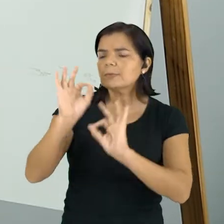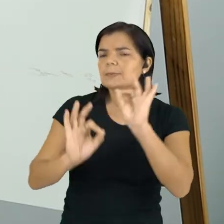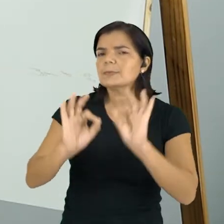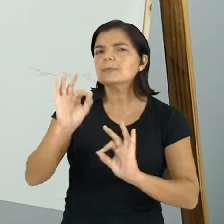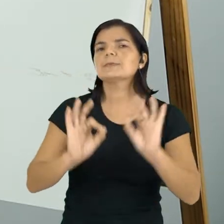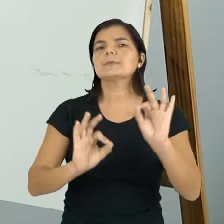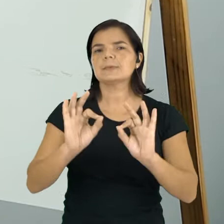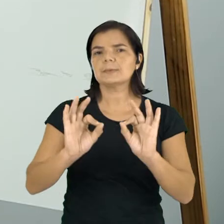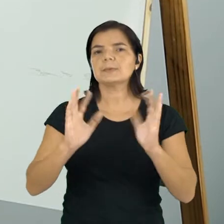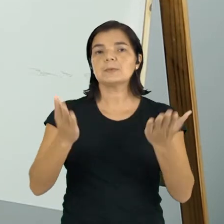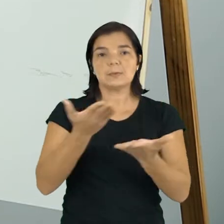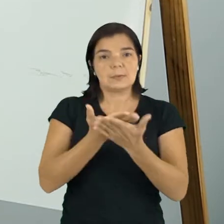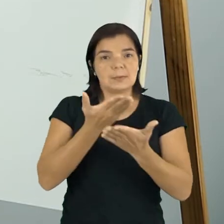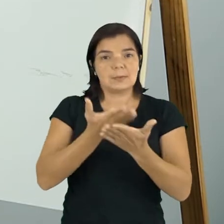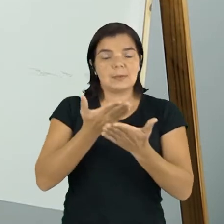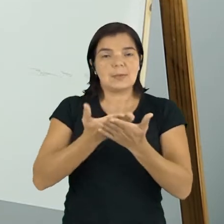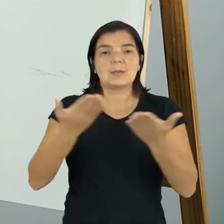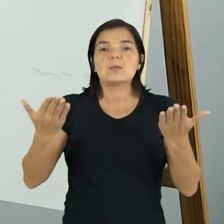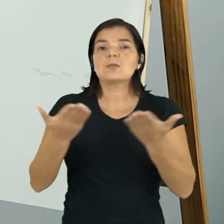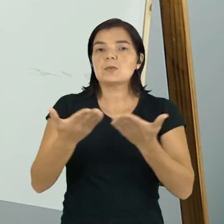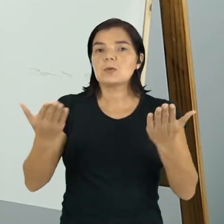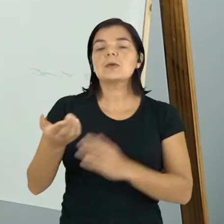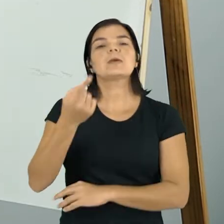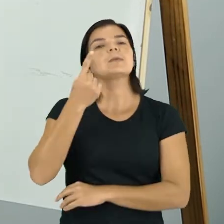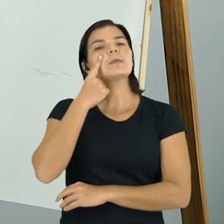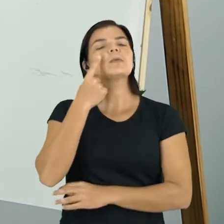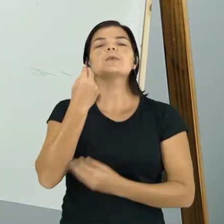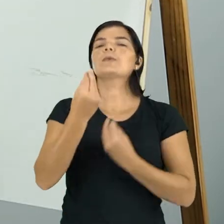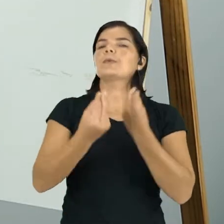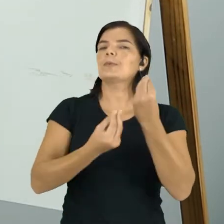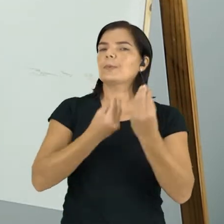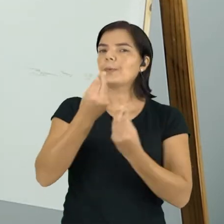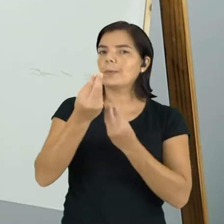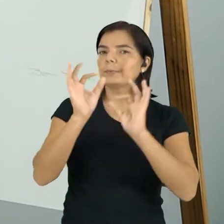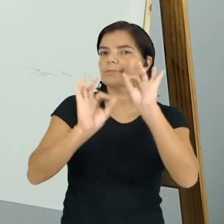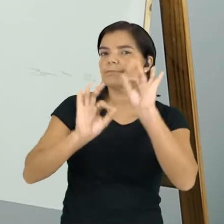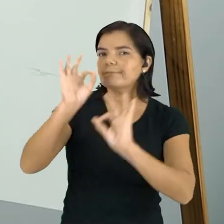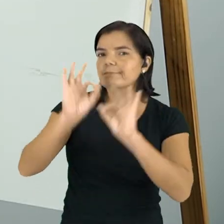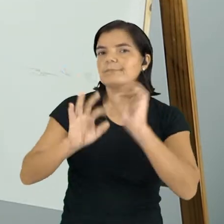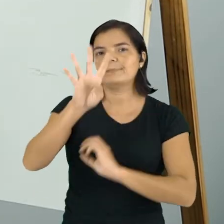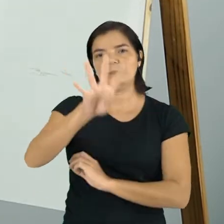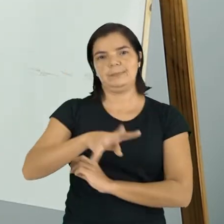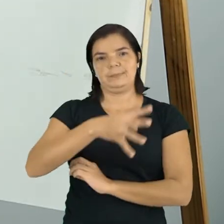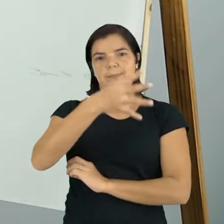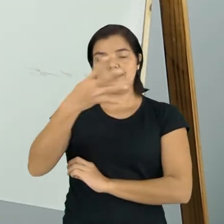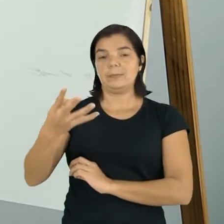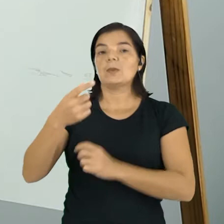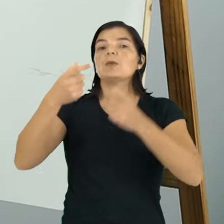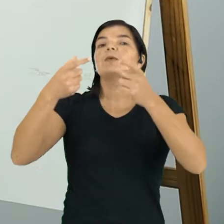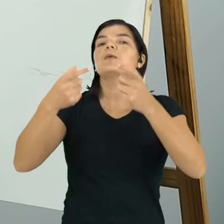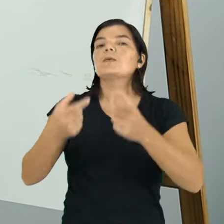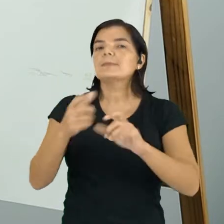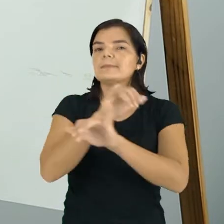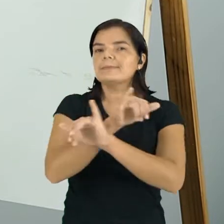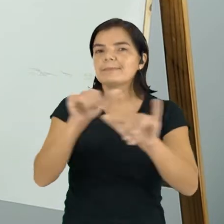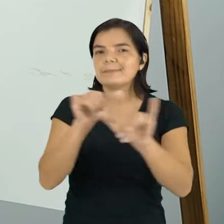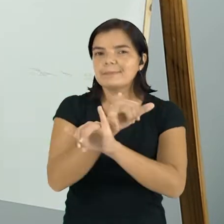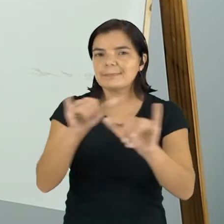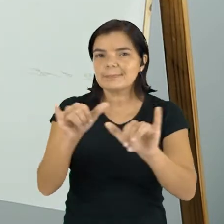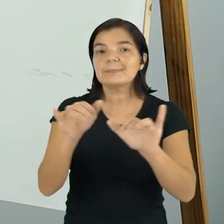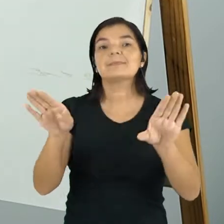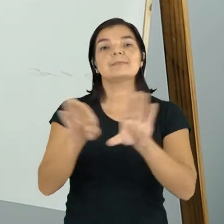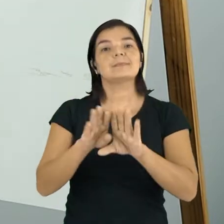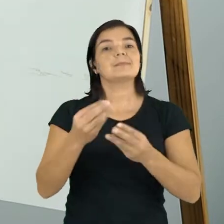constrói ele? Nessa aula de hoje, nós vamos ver como construir uma tabela, de onde nós tiramos as